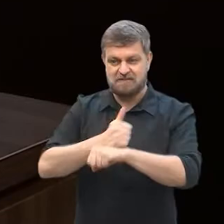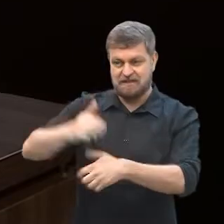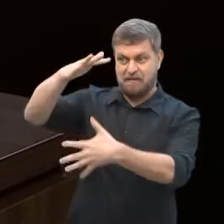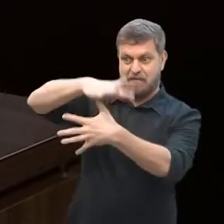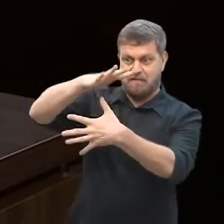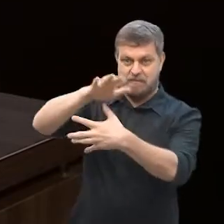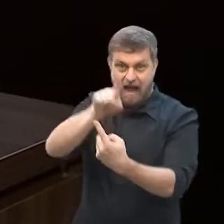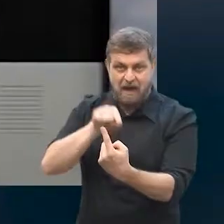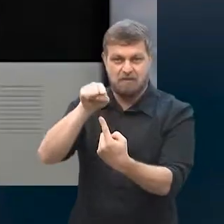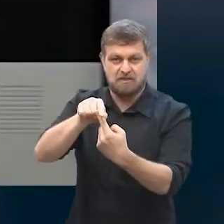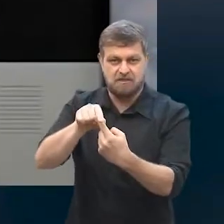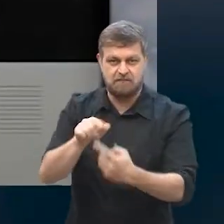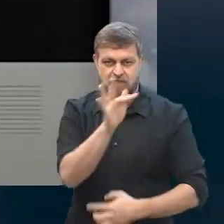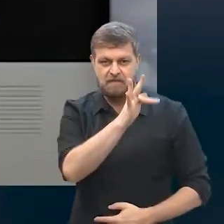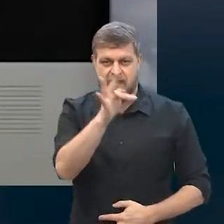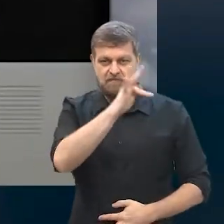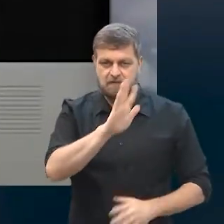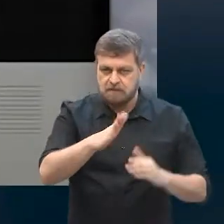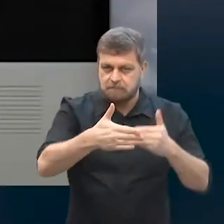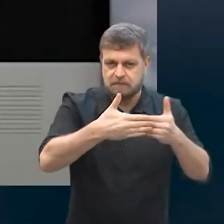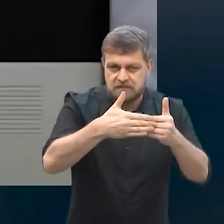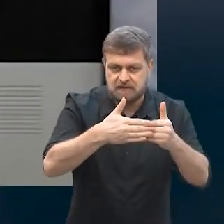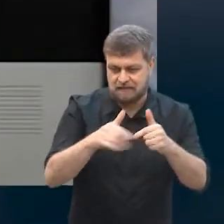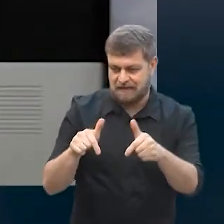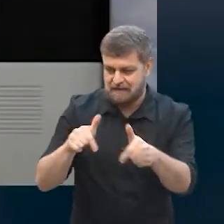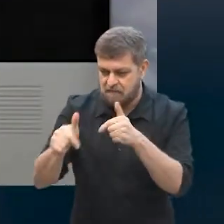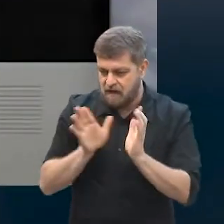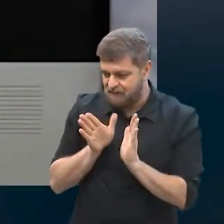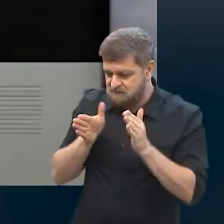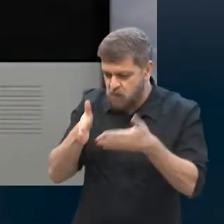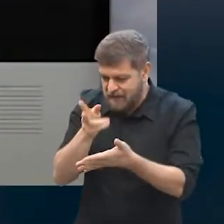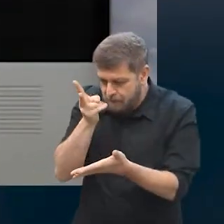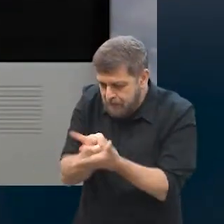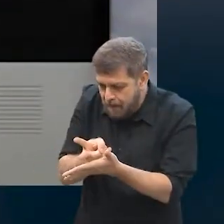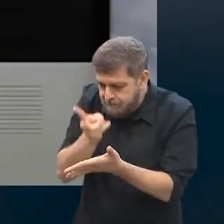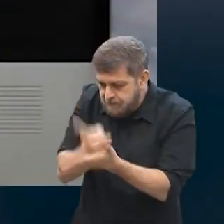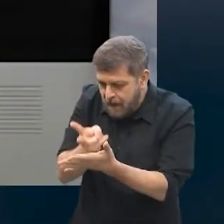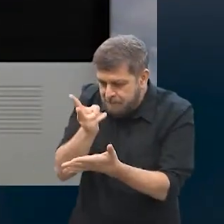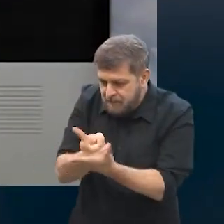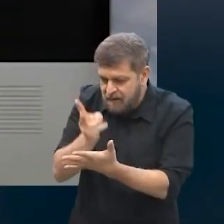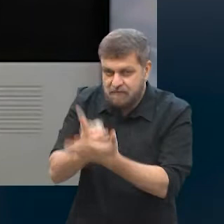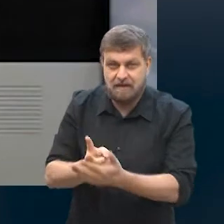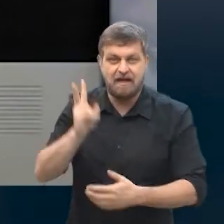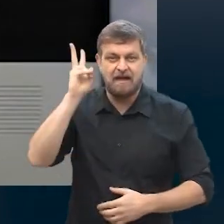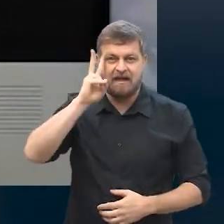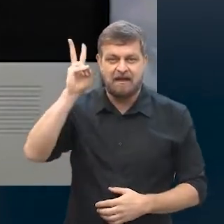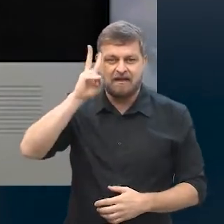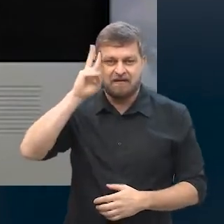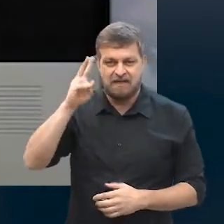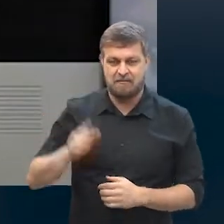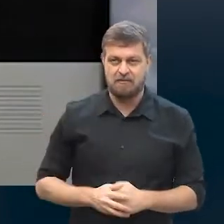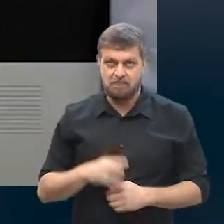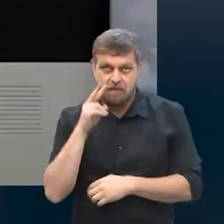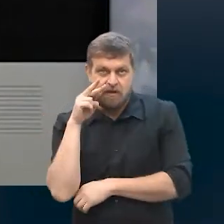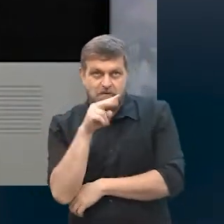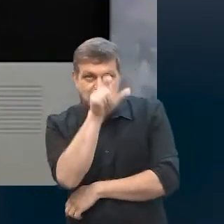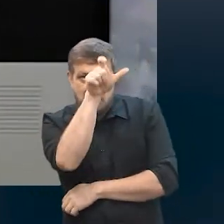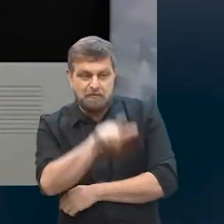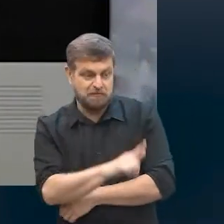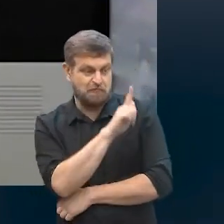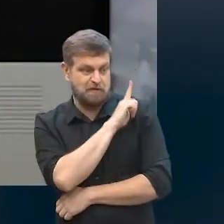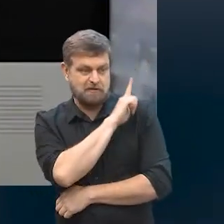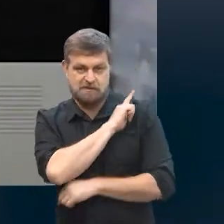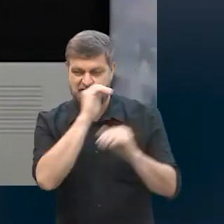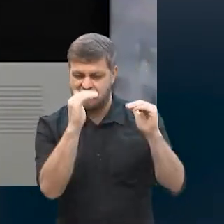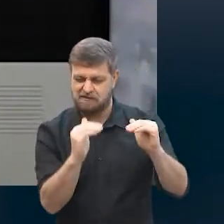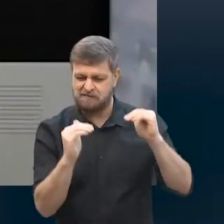tranquei a faculdade e me dediquei totalmente ao trabalho. Eu lembro, na época, que eu via meu gerente, os